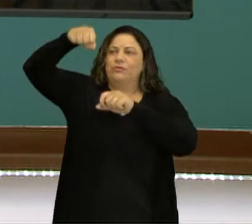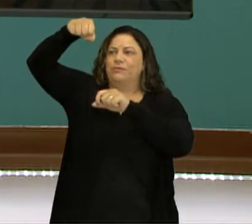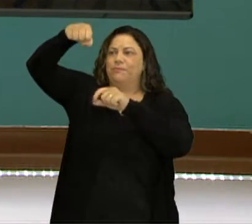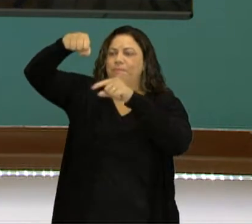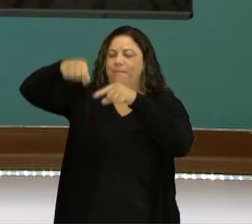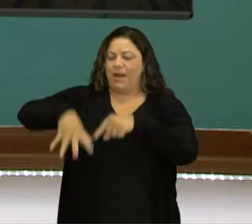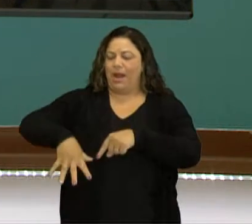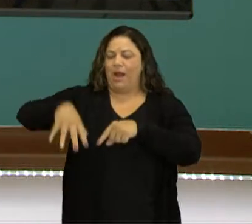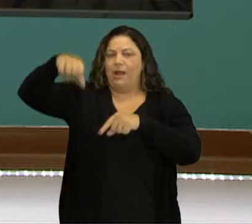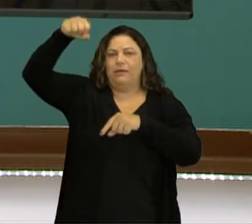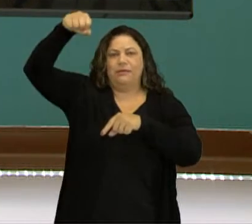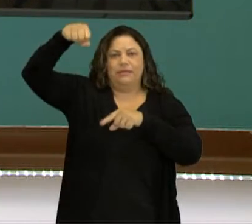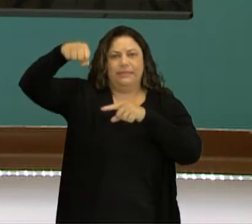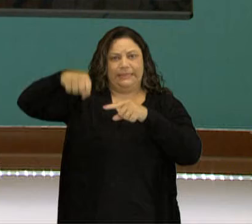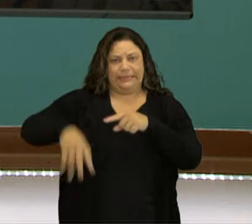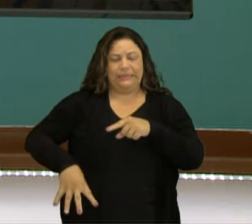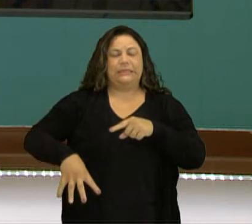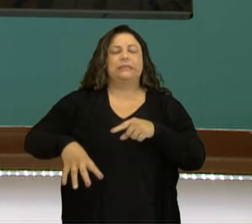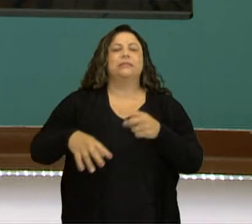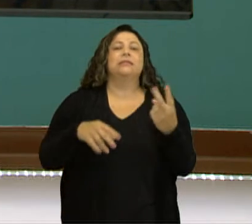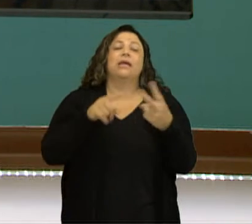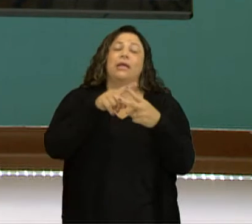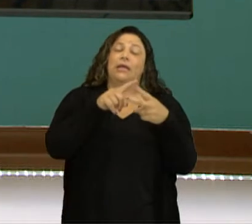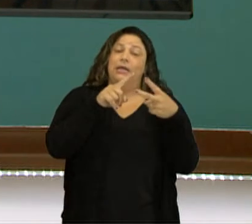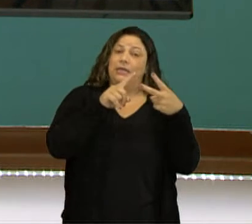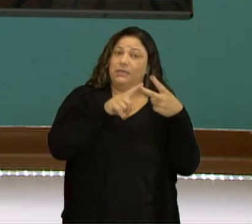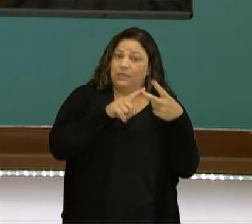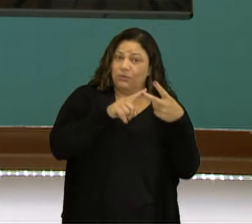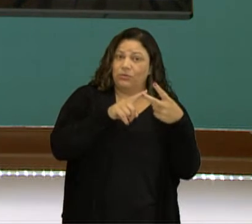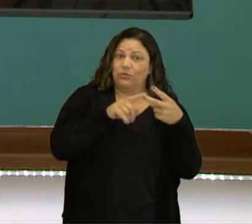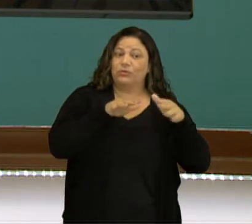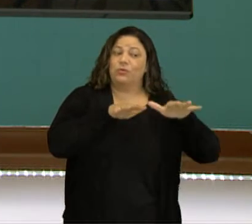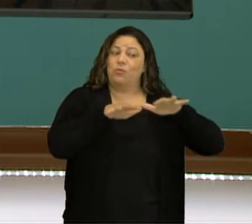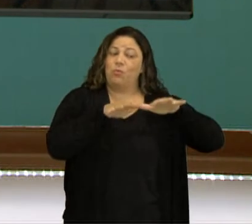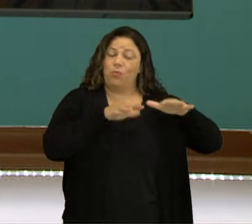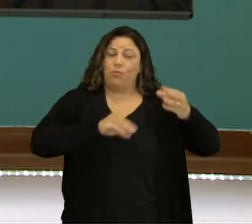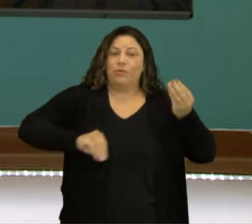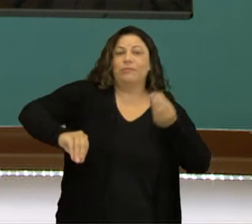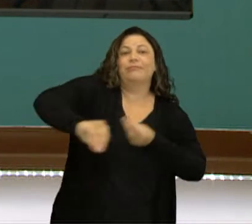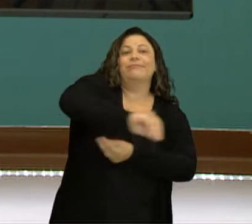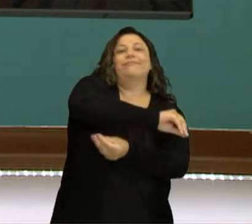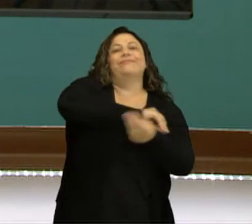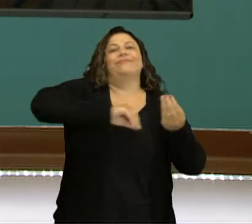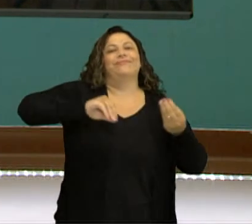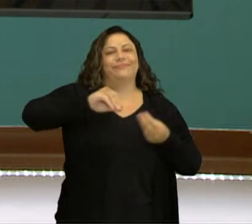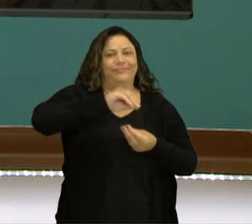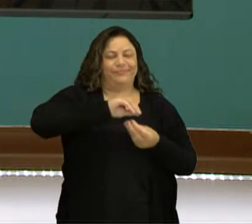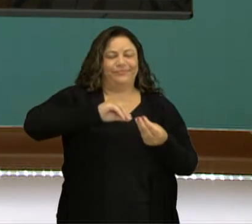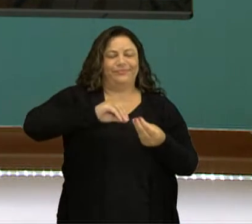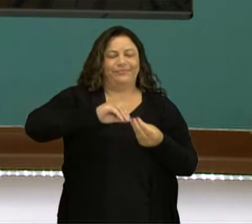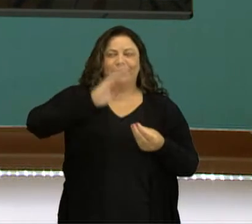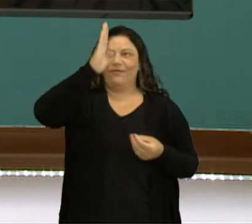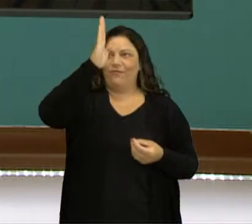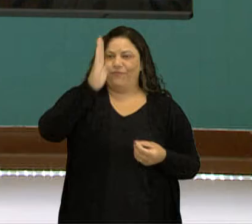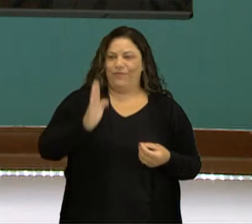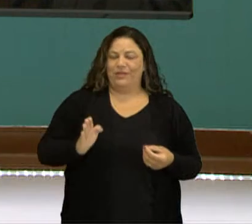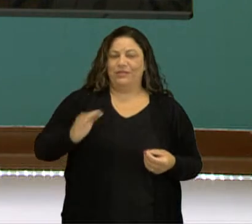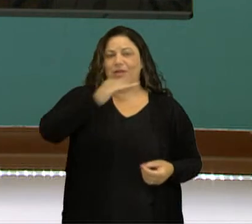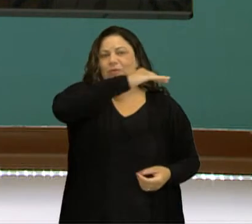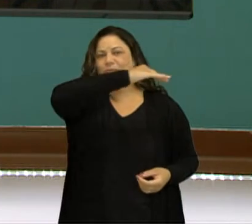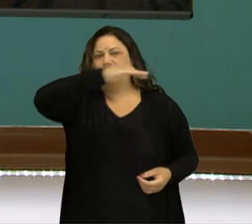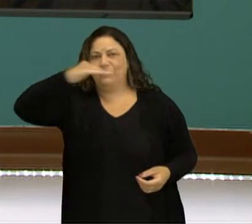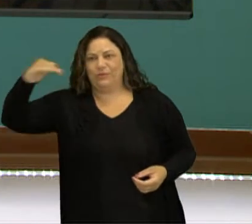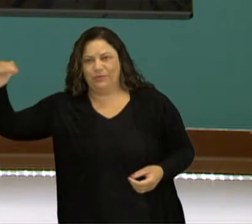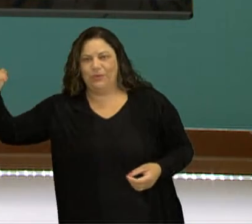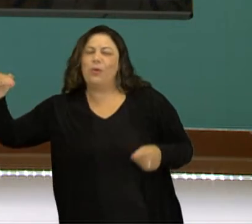que é decomposto o movimento. Você tem dois movimentos envolvidos, que é o movimento vertical e na horizontal. Ok? Mas a gente vai